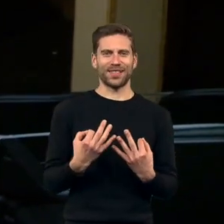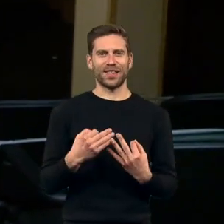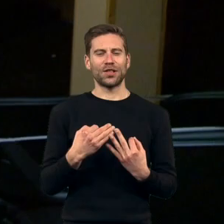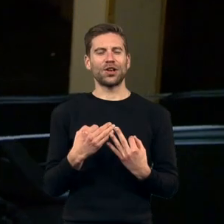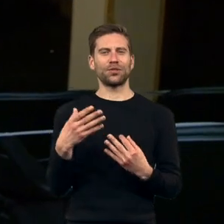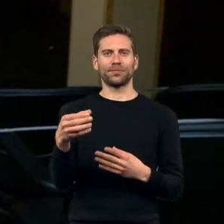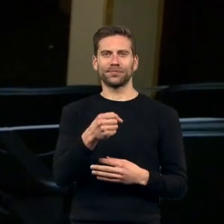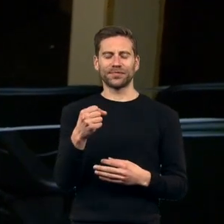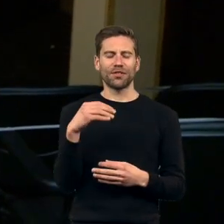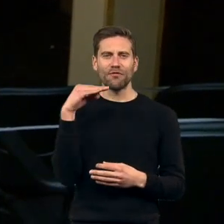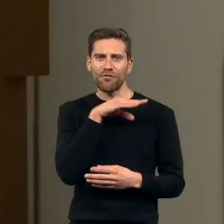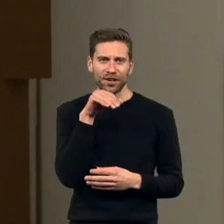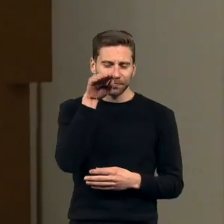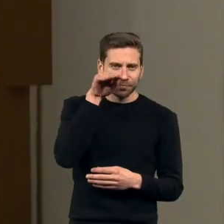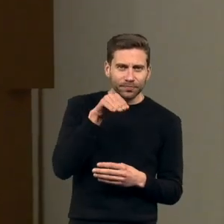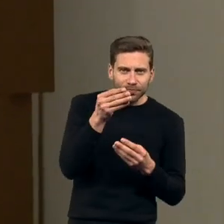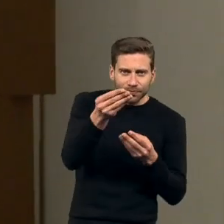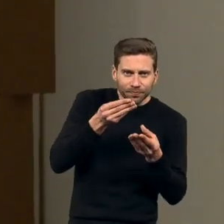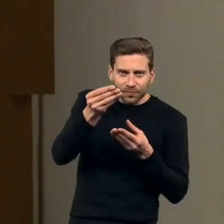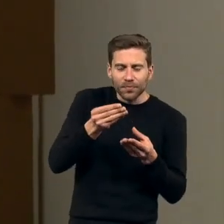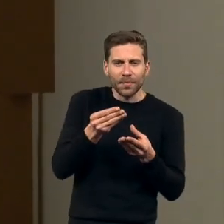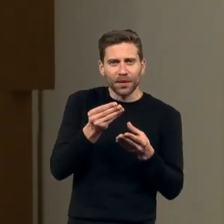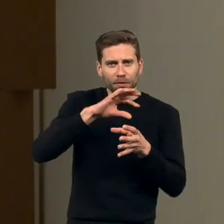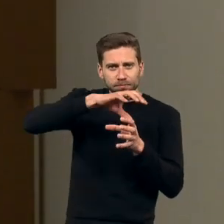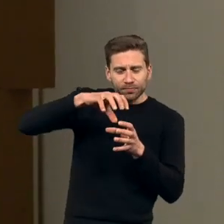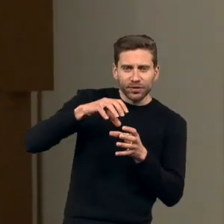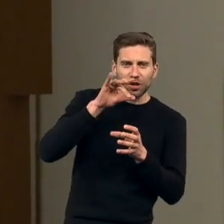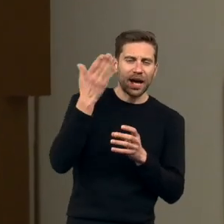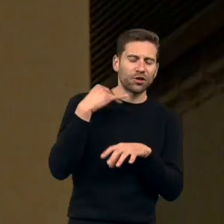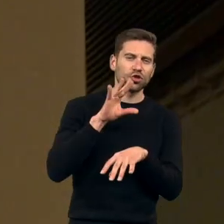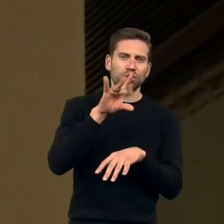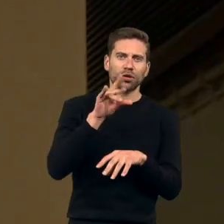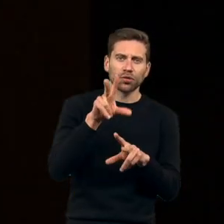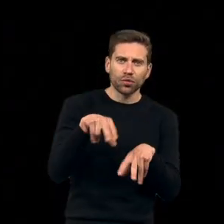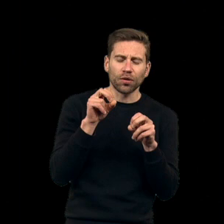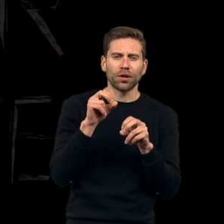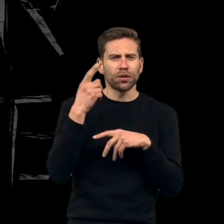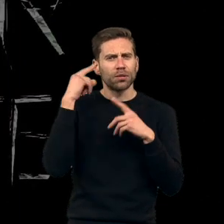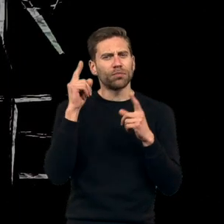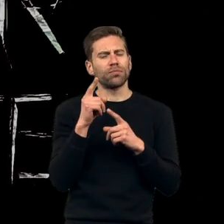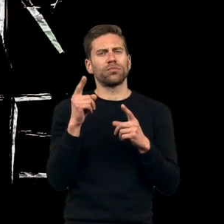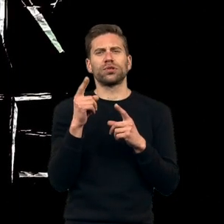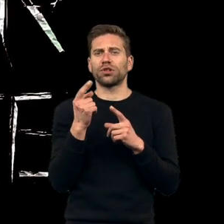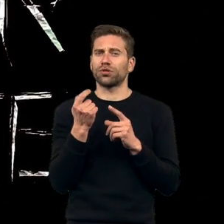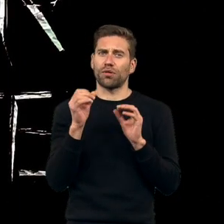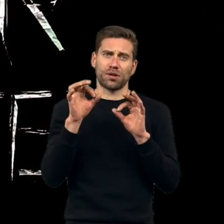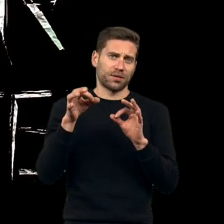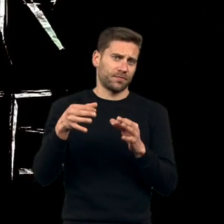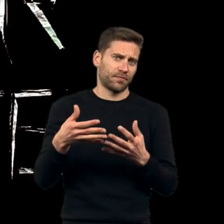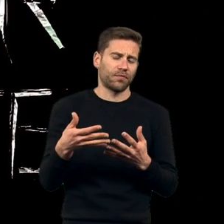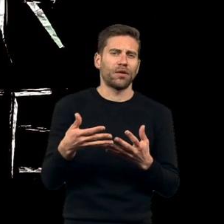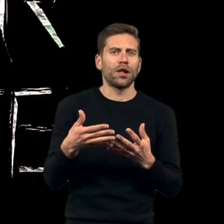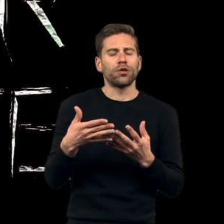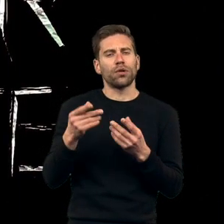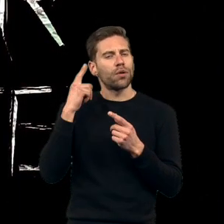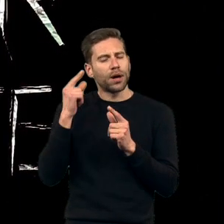frigorífico frascos e latas ainda intactos, ouvindo as últimas canções no último modelo do aparelho de